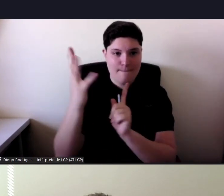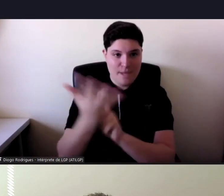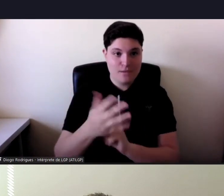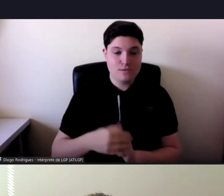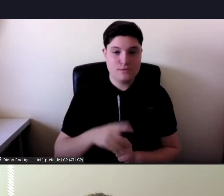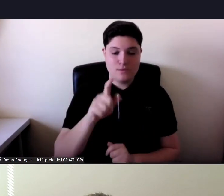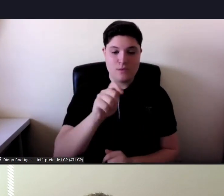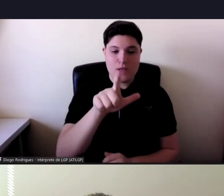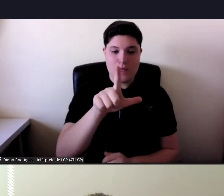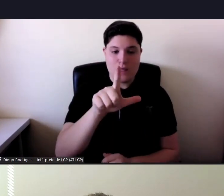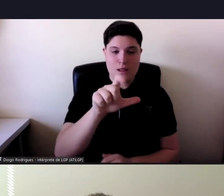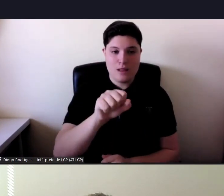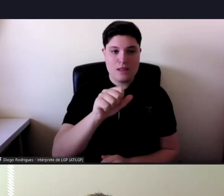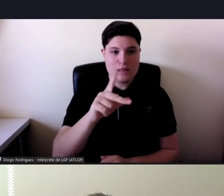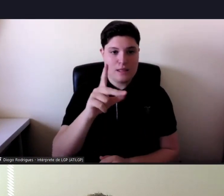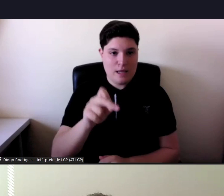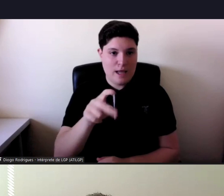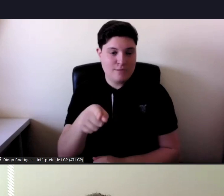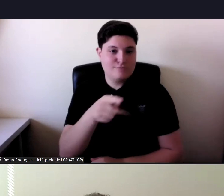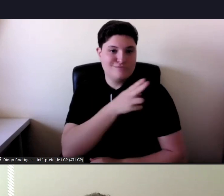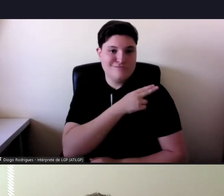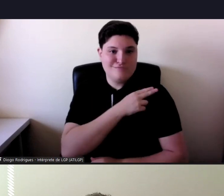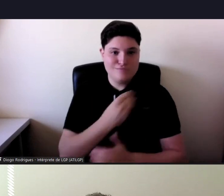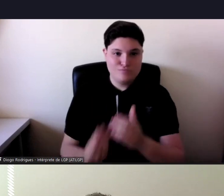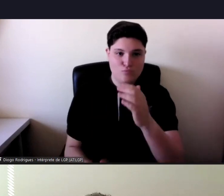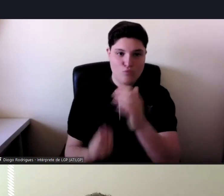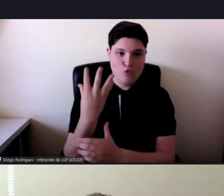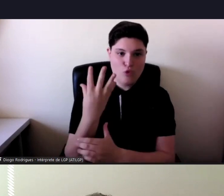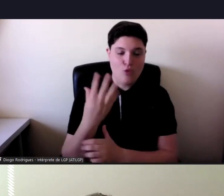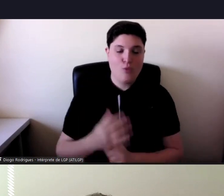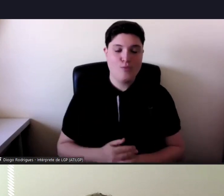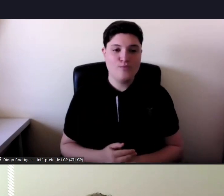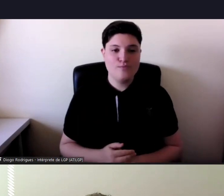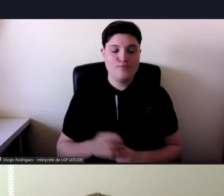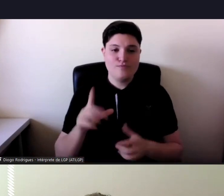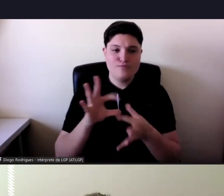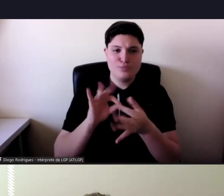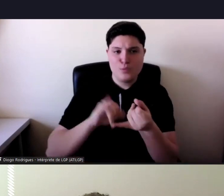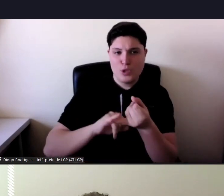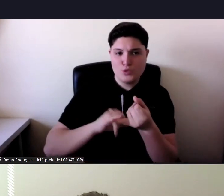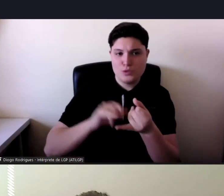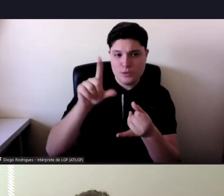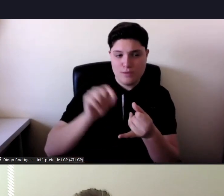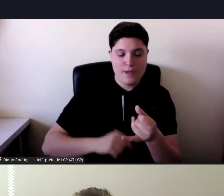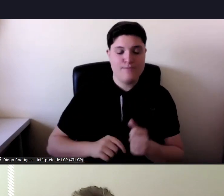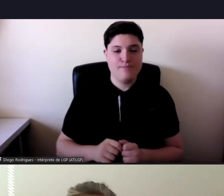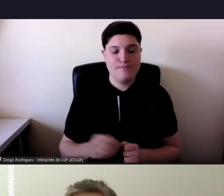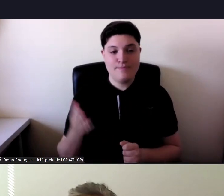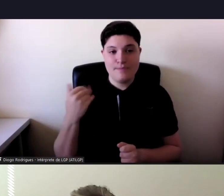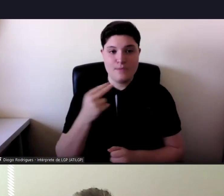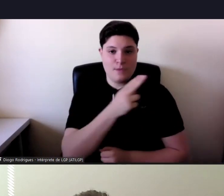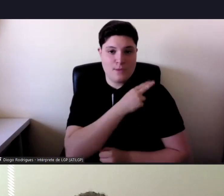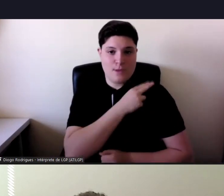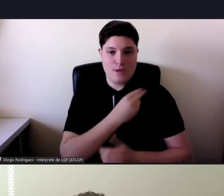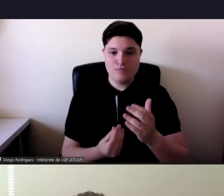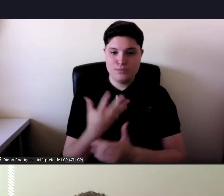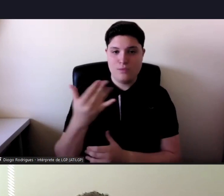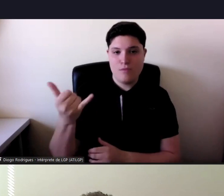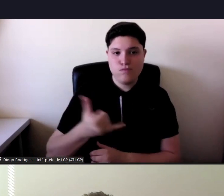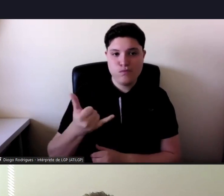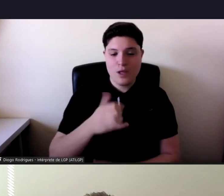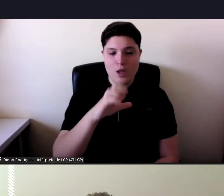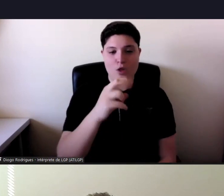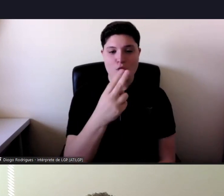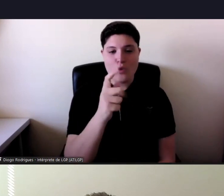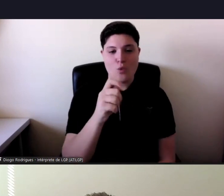ELGA, da Environmental Legal Law and Governance Association. Foi também dos cofundadores da Quercus, assim como